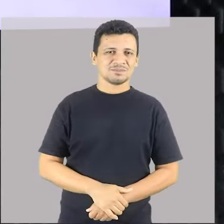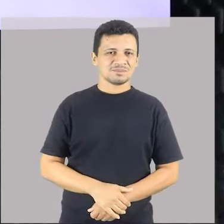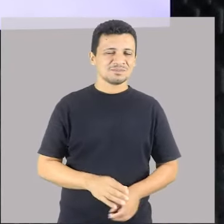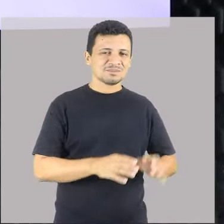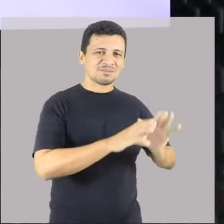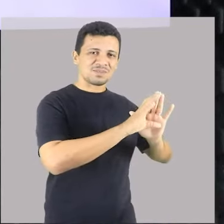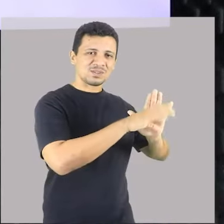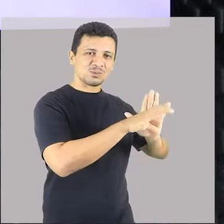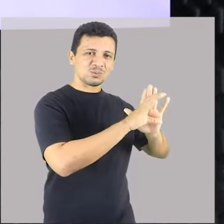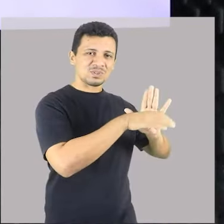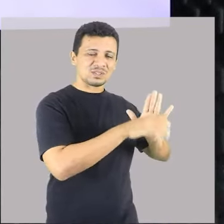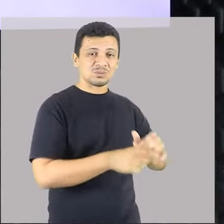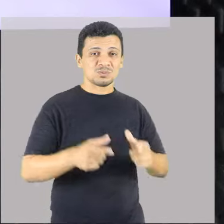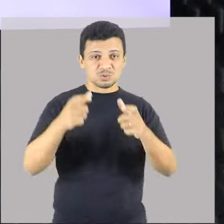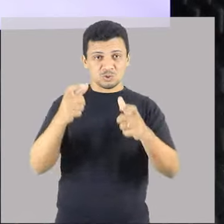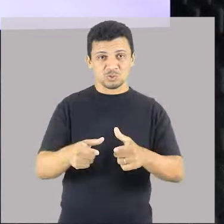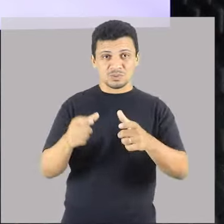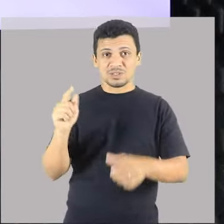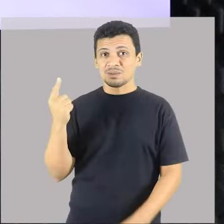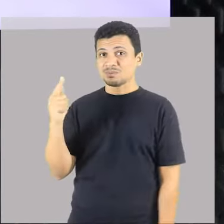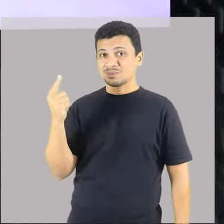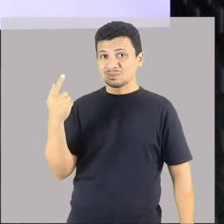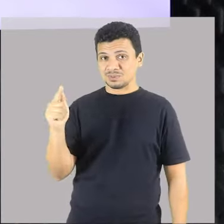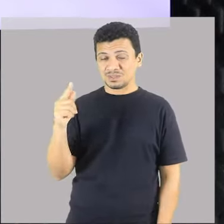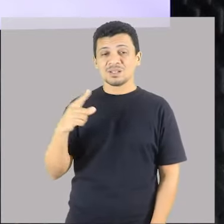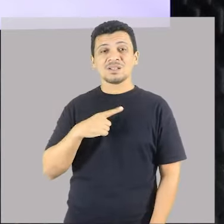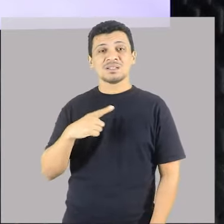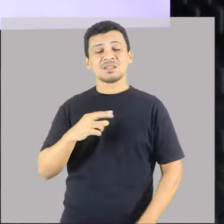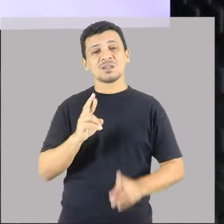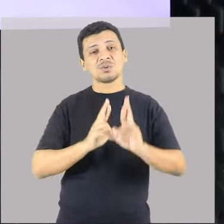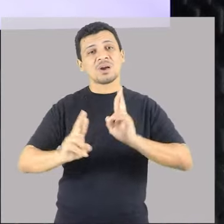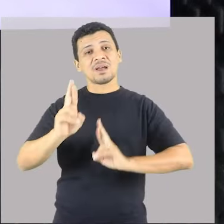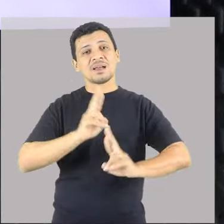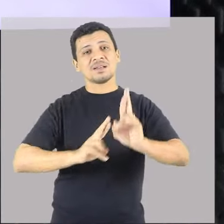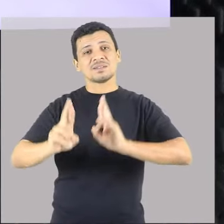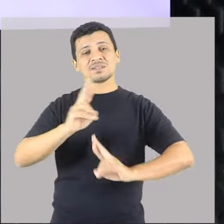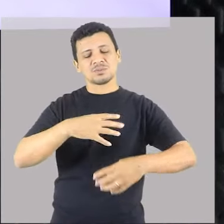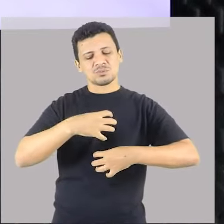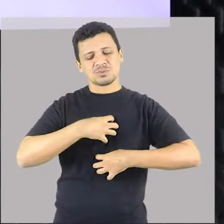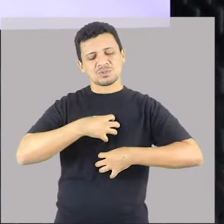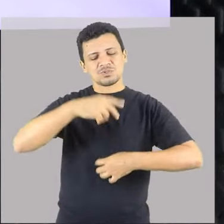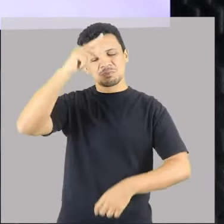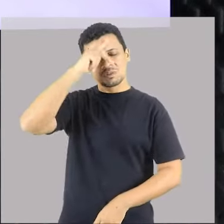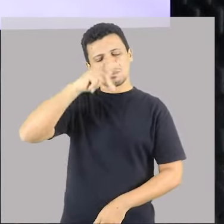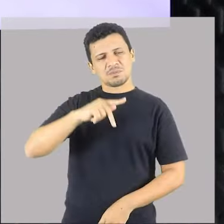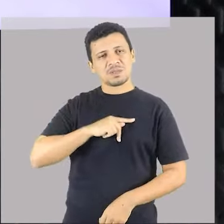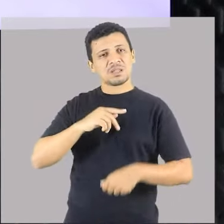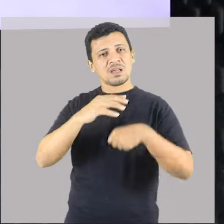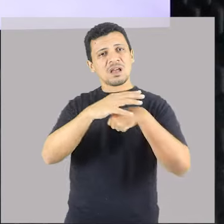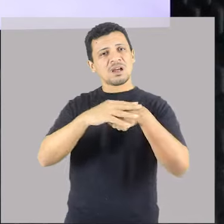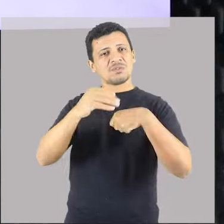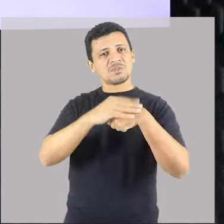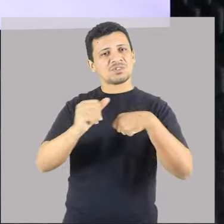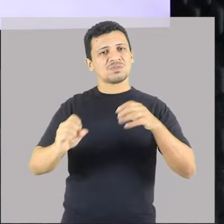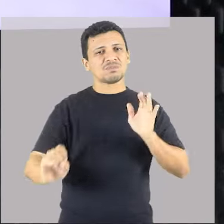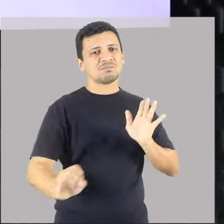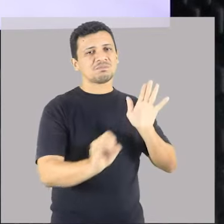conceito de lugar para a geografia há uma relação de pertencimento de afetividade de